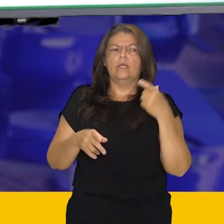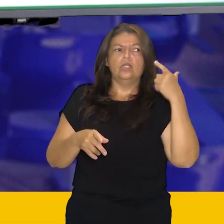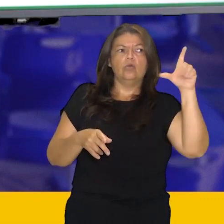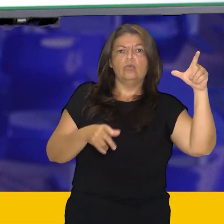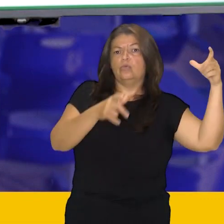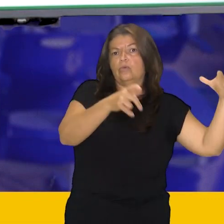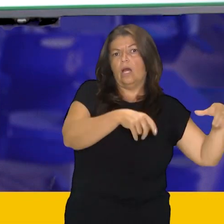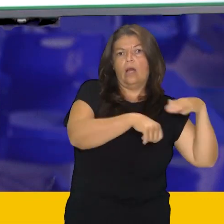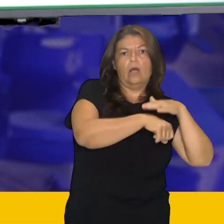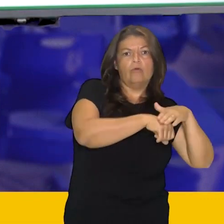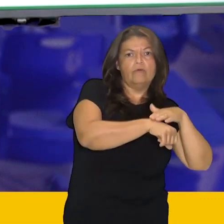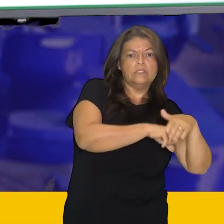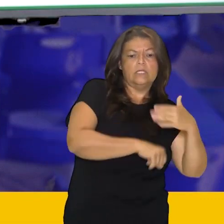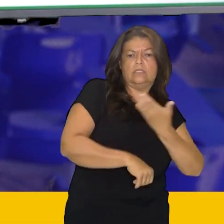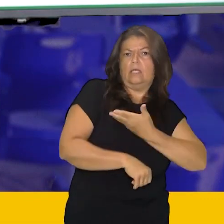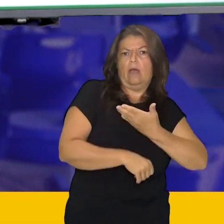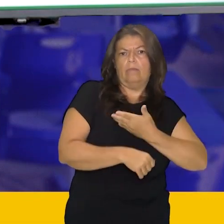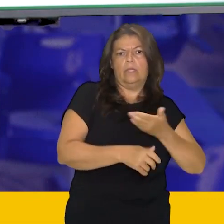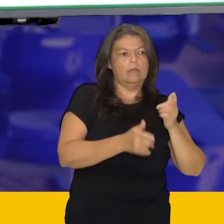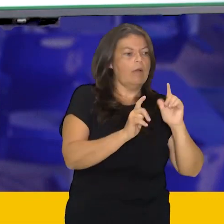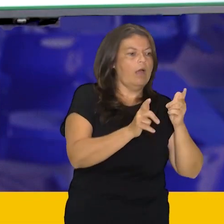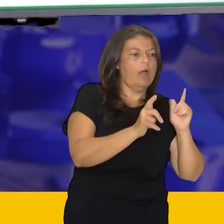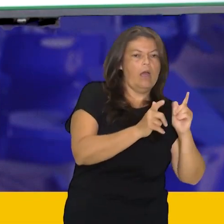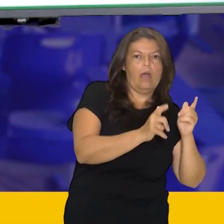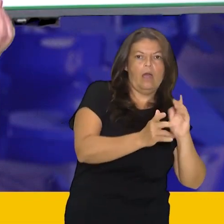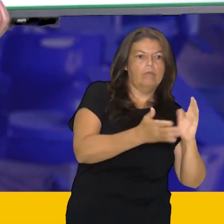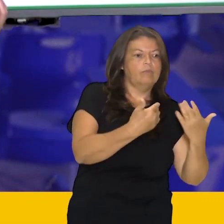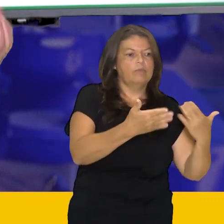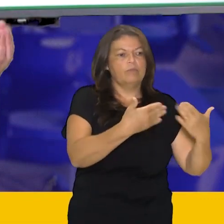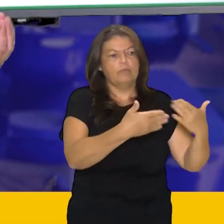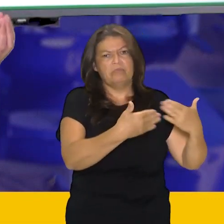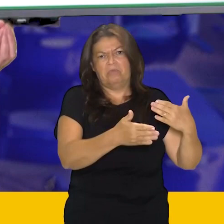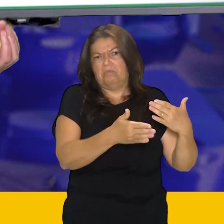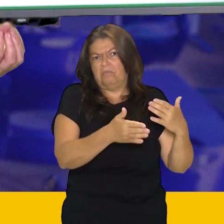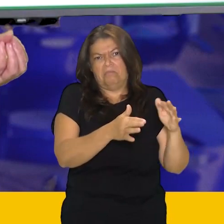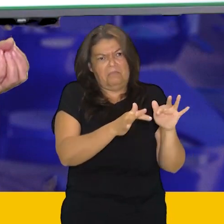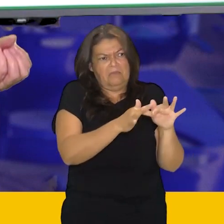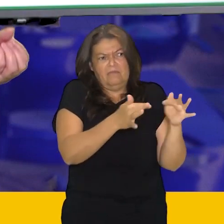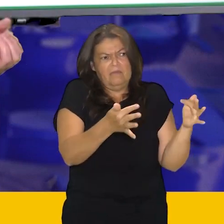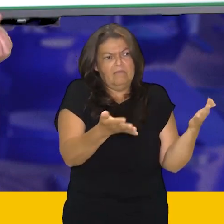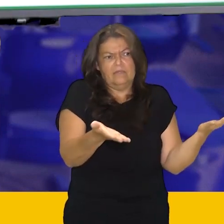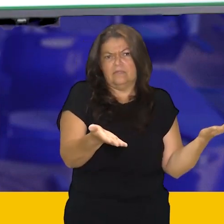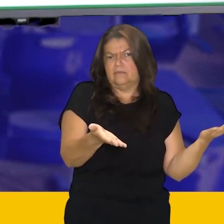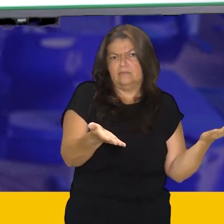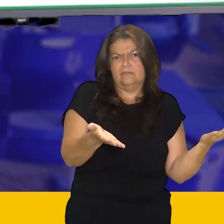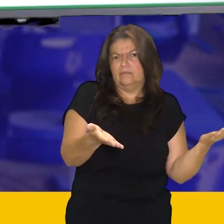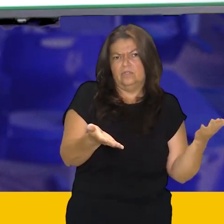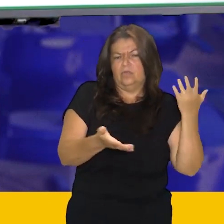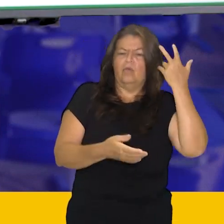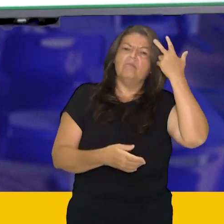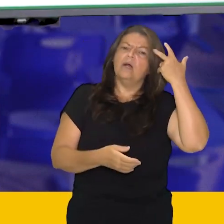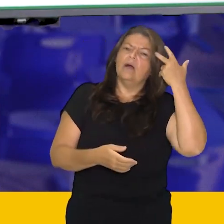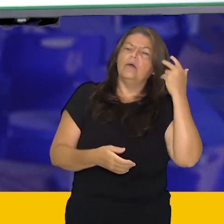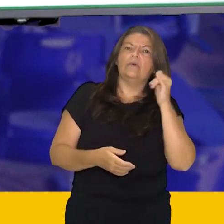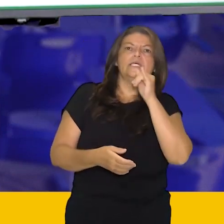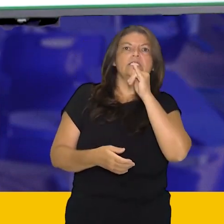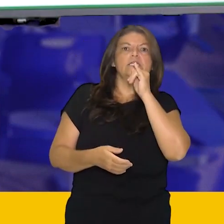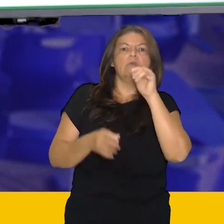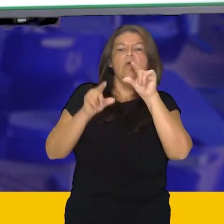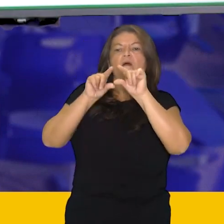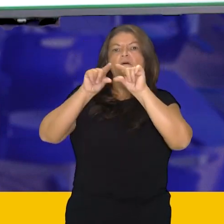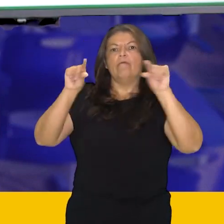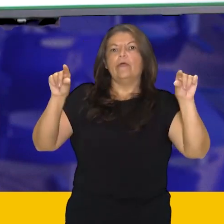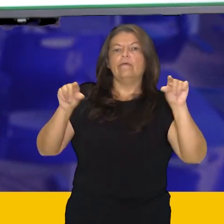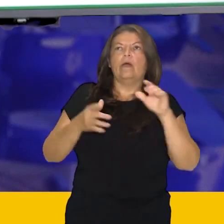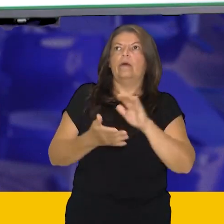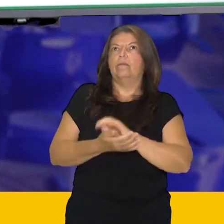preocupa com a forma como você, com o método que você está utilizando de construção de frases, por exemplo. Você não fica o